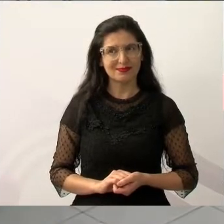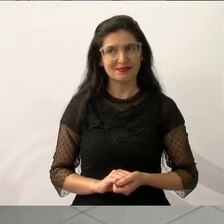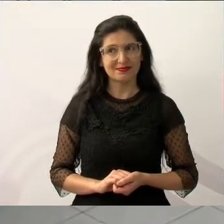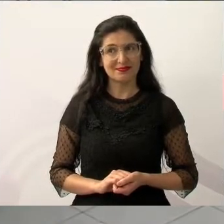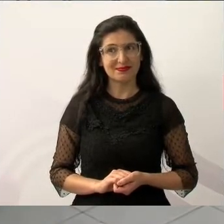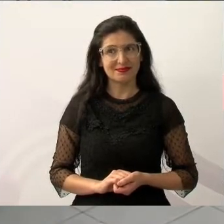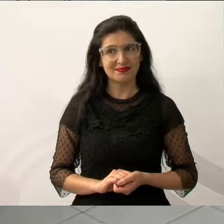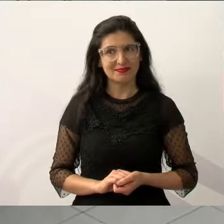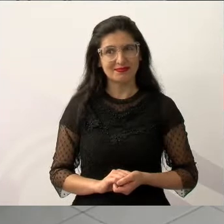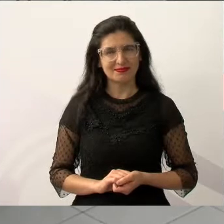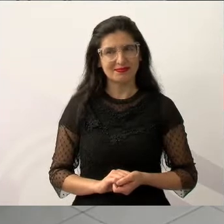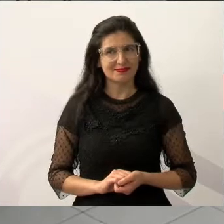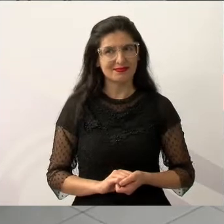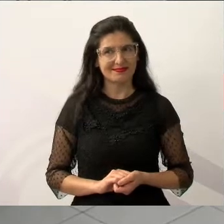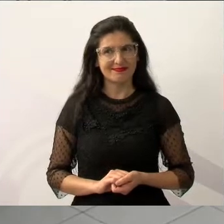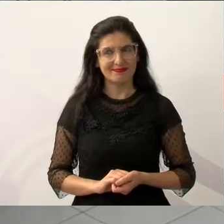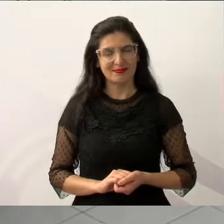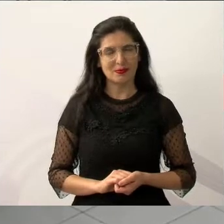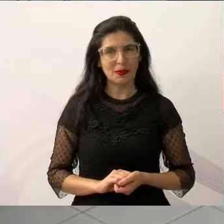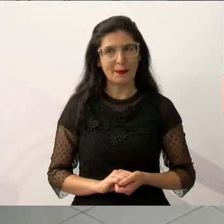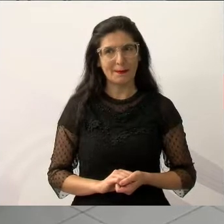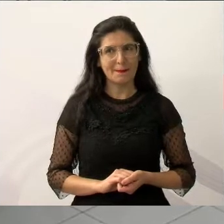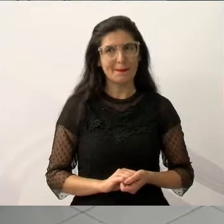Estendeu para todo mundo, né?